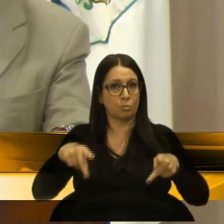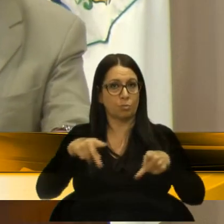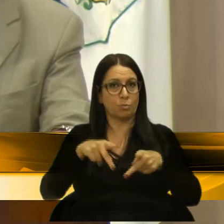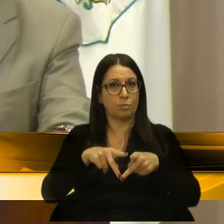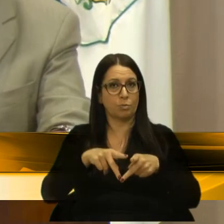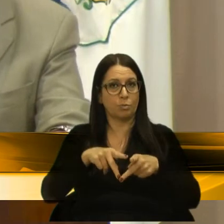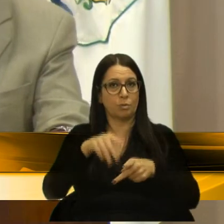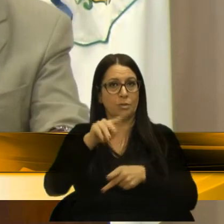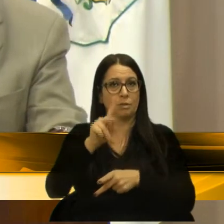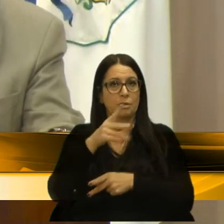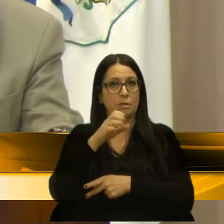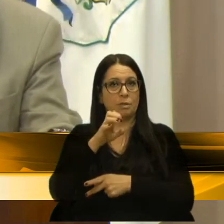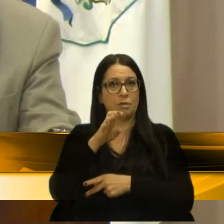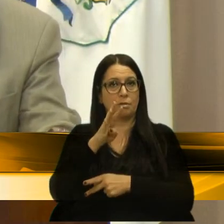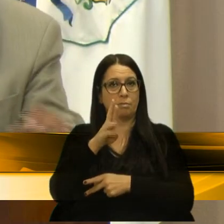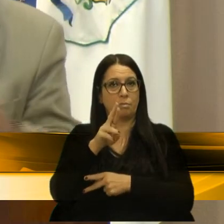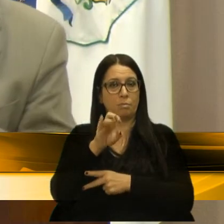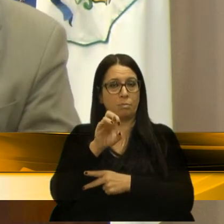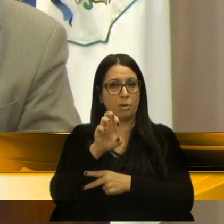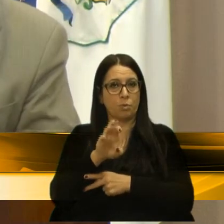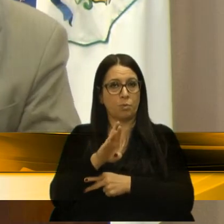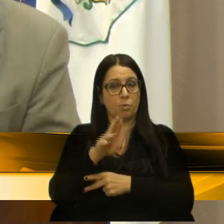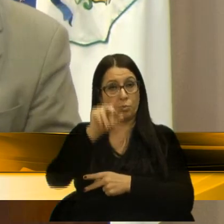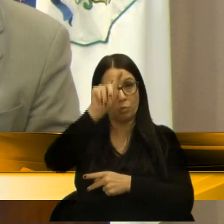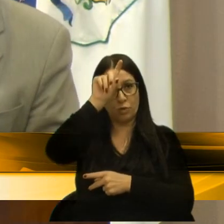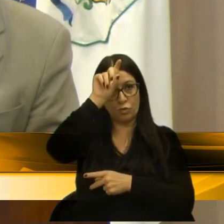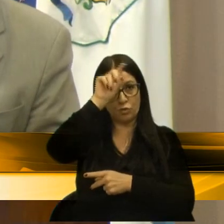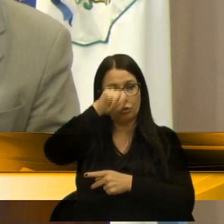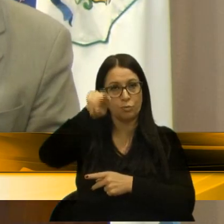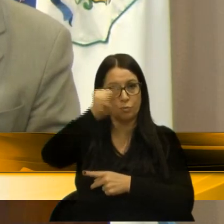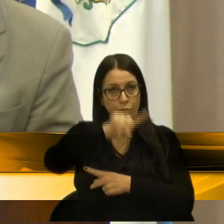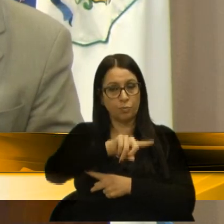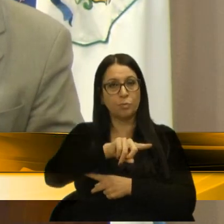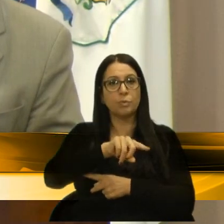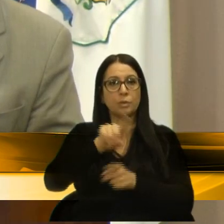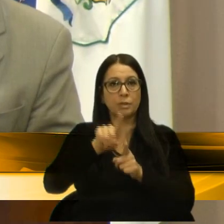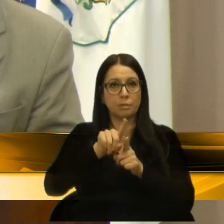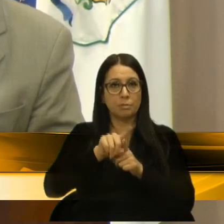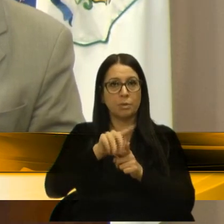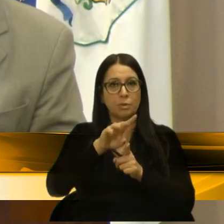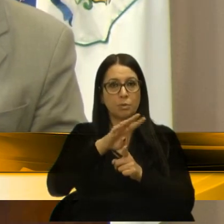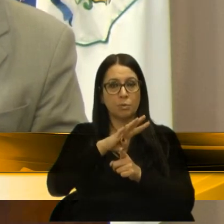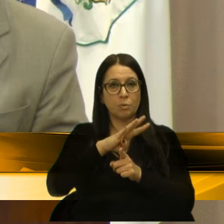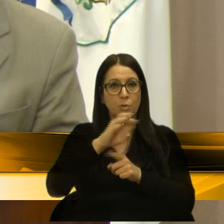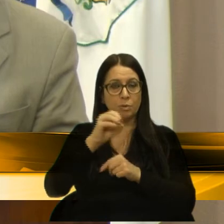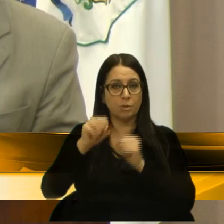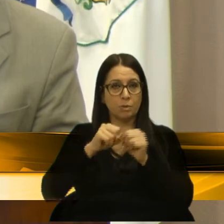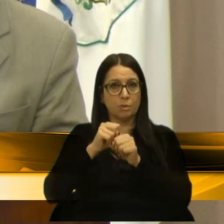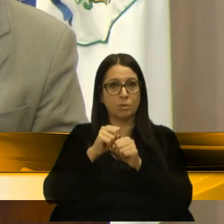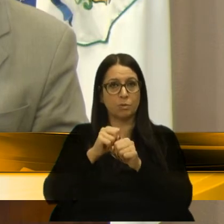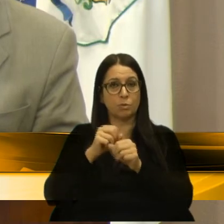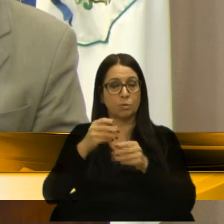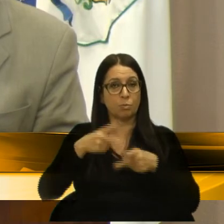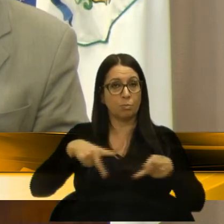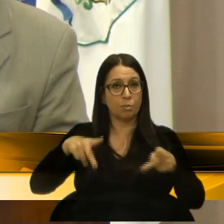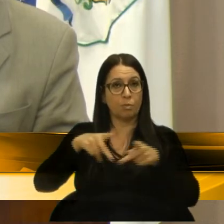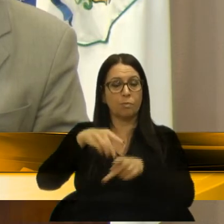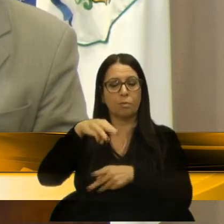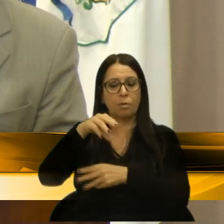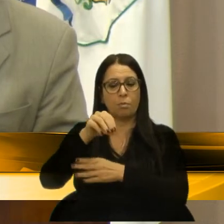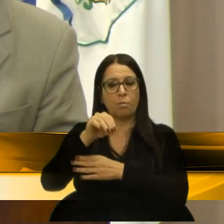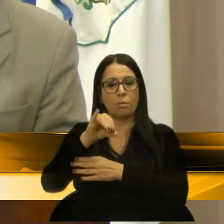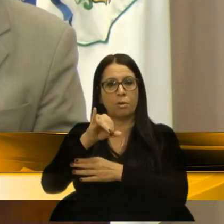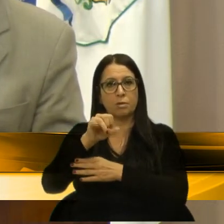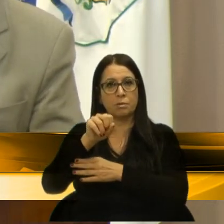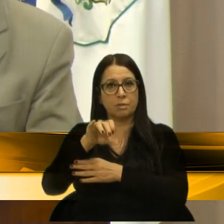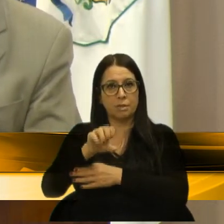hebreu no Egito, 40 anos do povo com Moisés também no Egito, e os 40